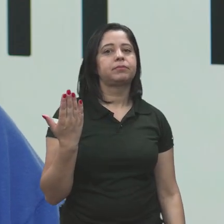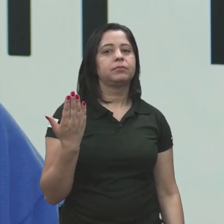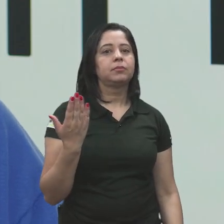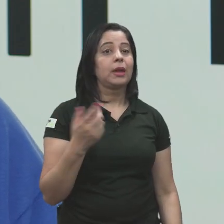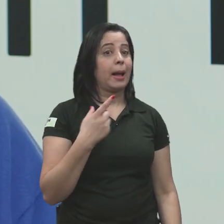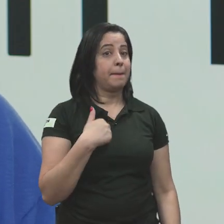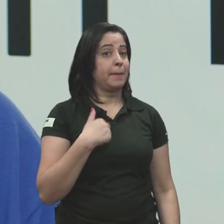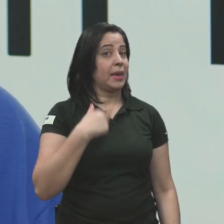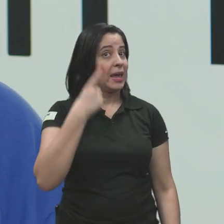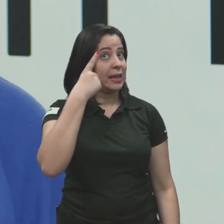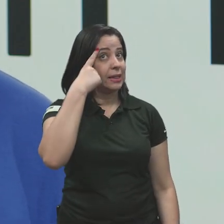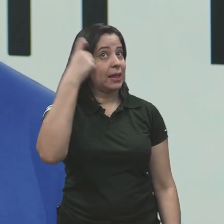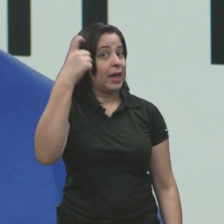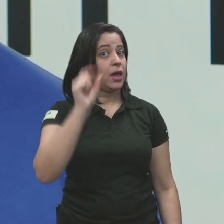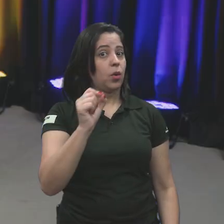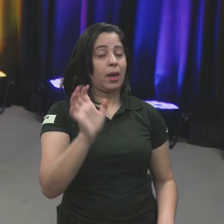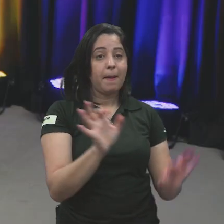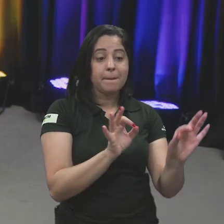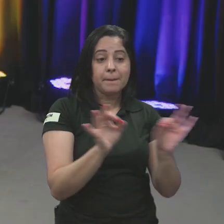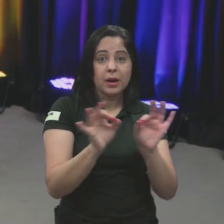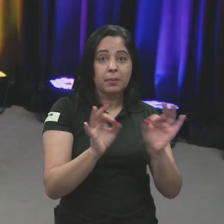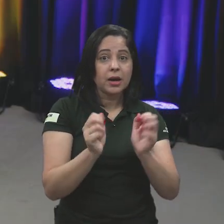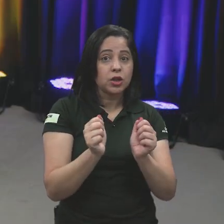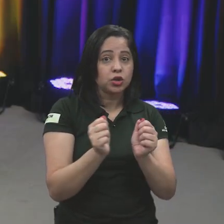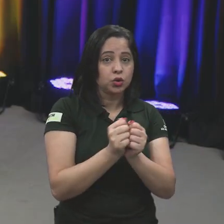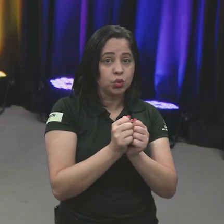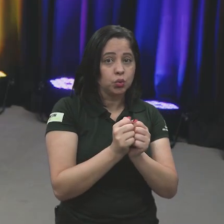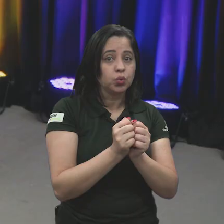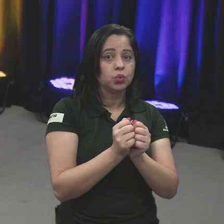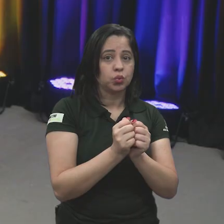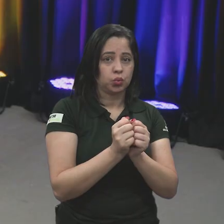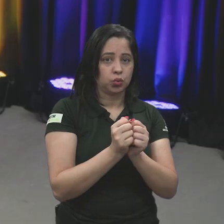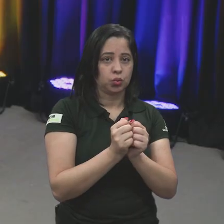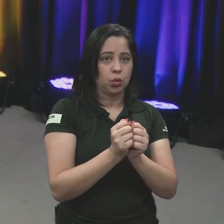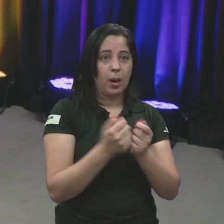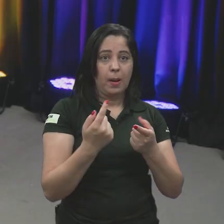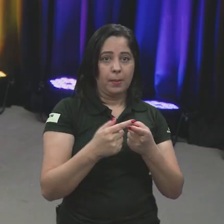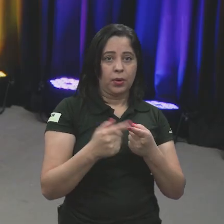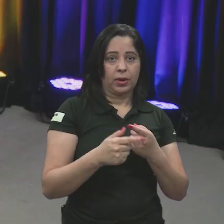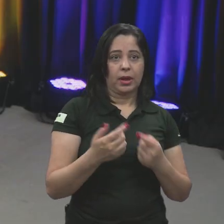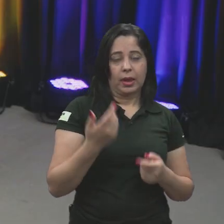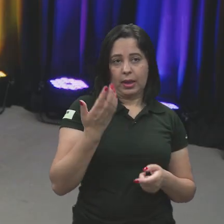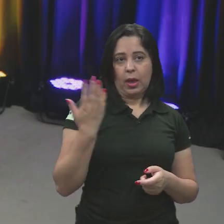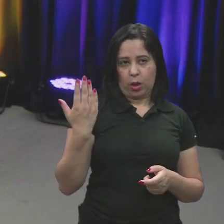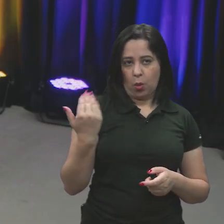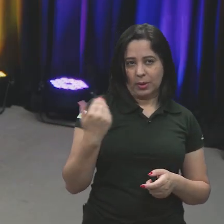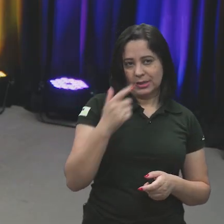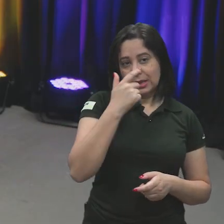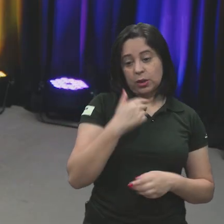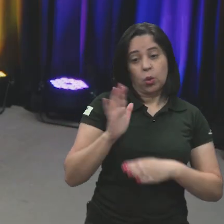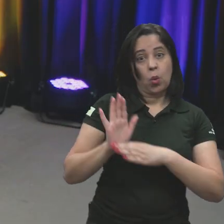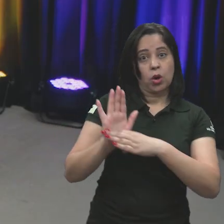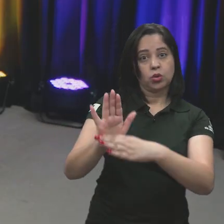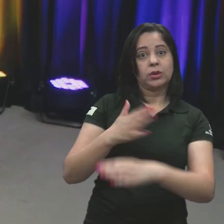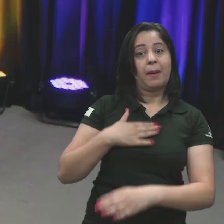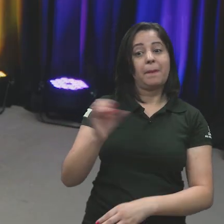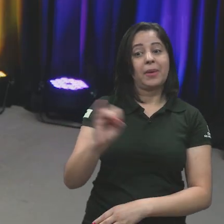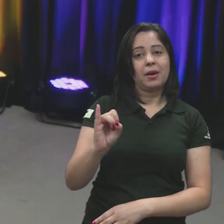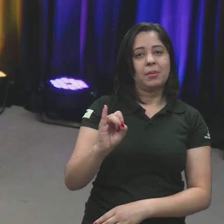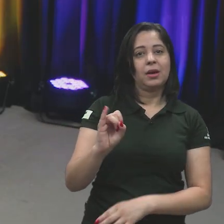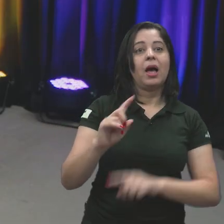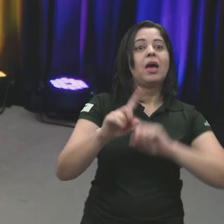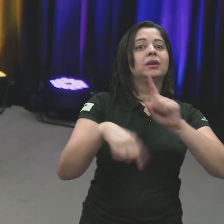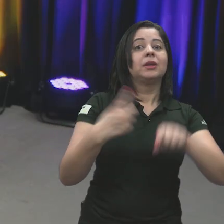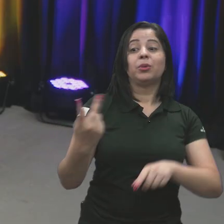junto. E daí acabou que eu ajudava minha irmã, que dava aula em pré-escola, e a gente começou a montar, isso